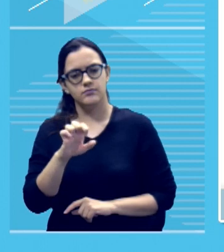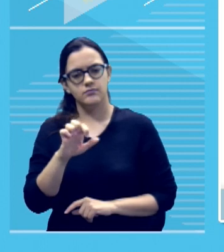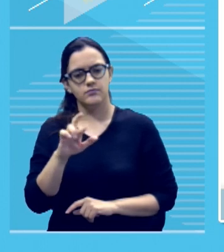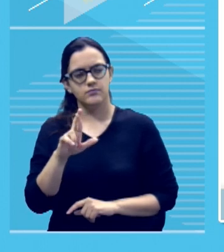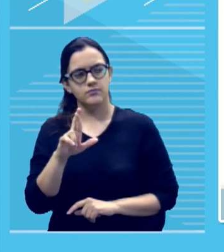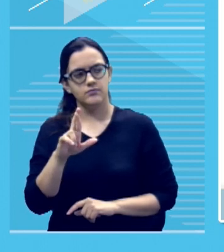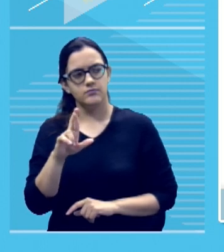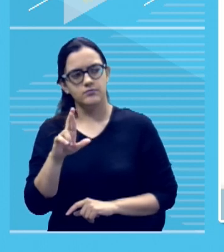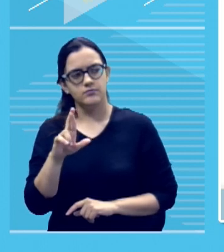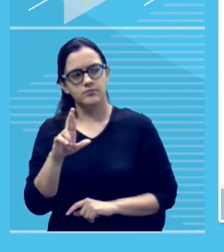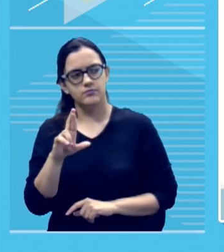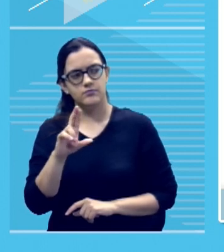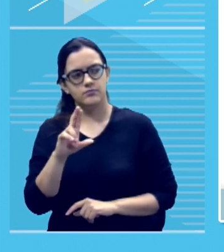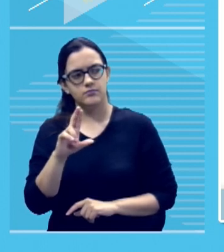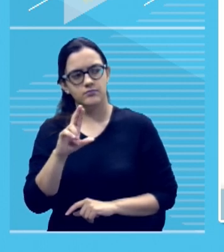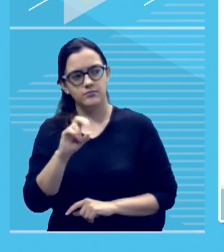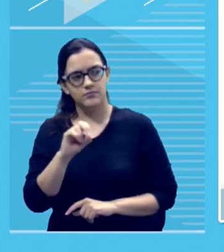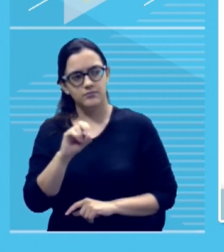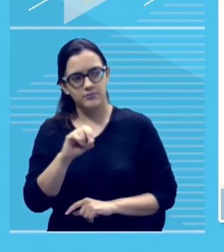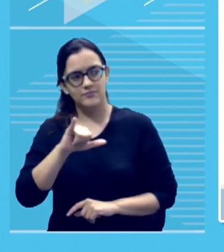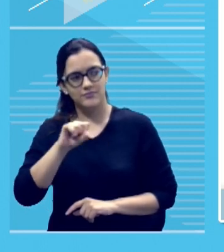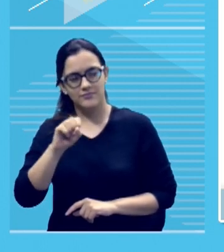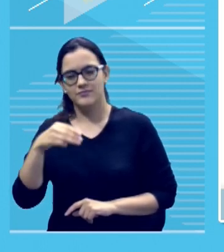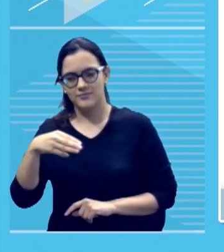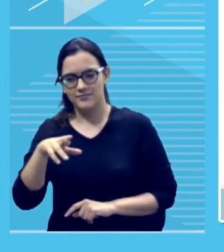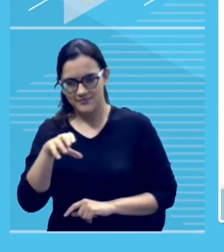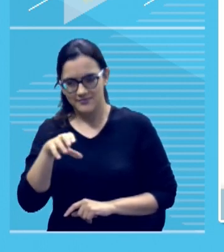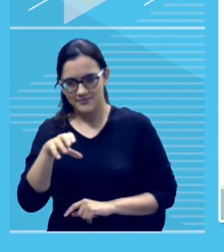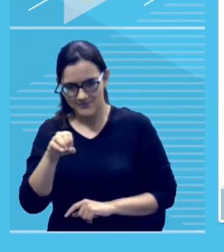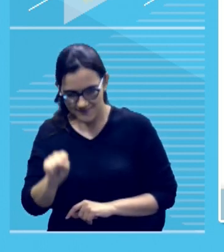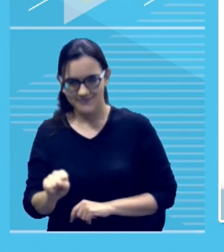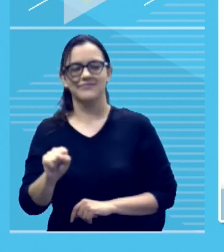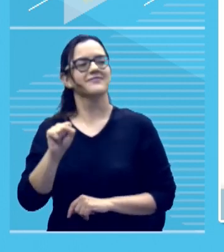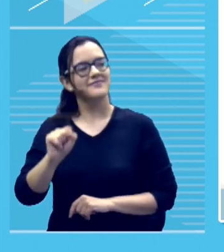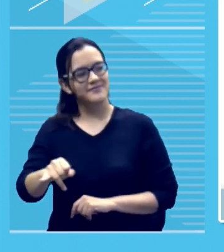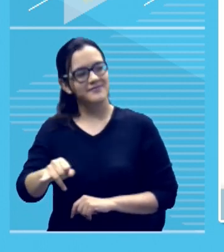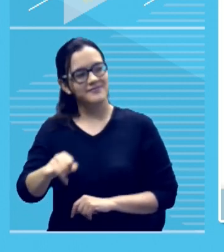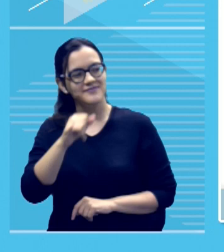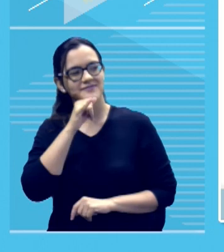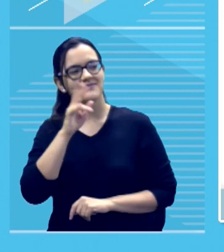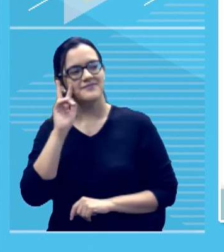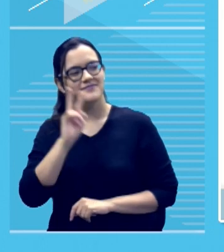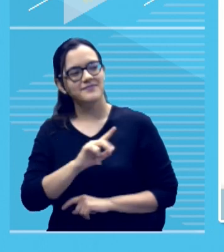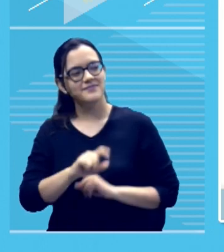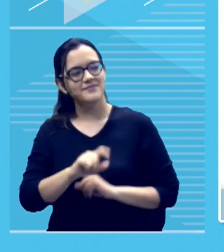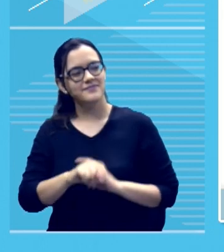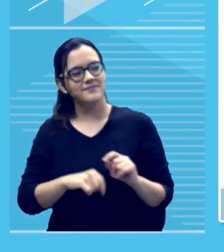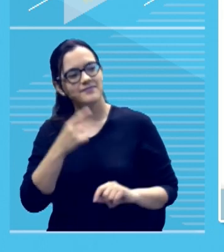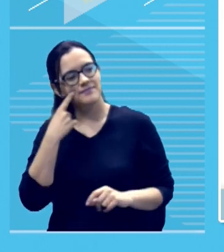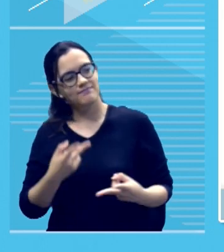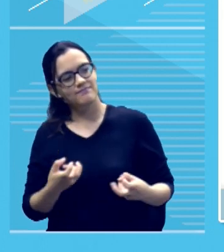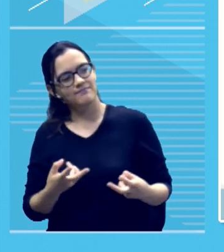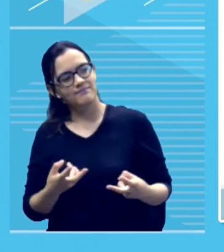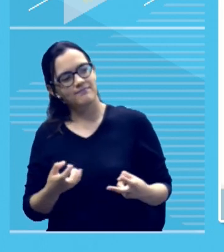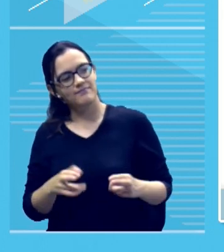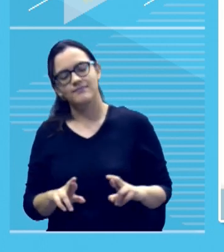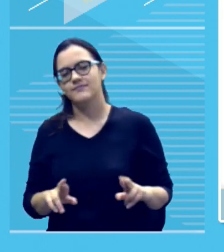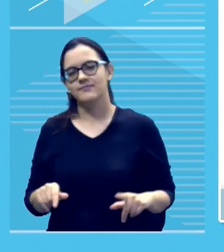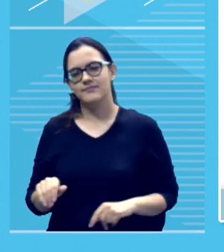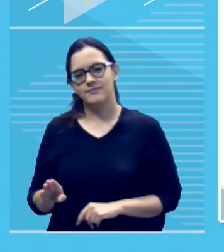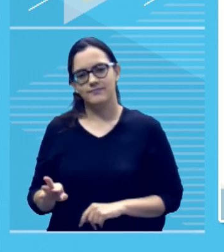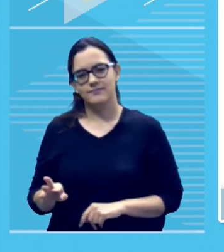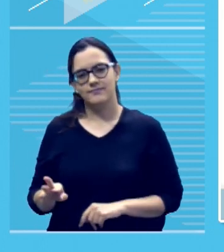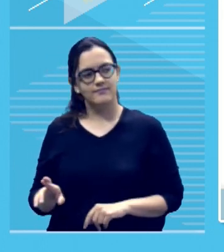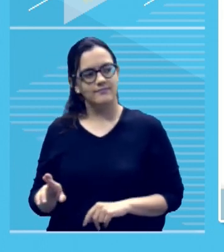imagem, ó. Se fosse imagem, aqui é o bromo, aqui também teria que ser bromo. Mas são assimétricos. Então você tem dois nomes para